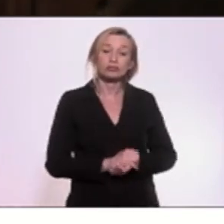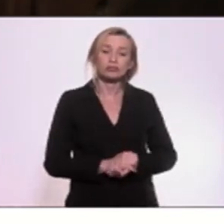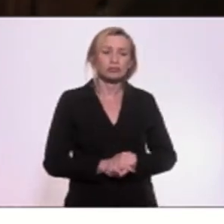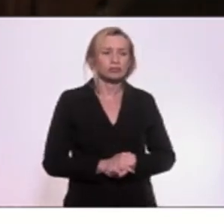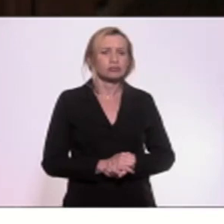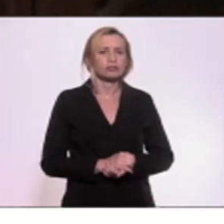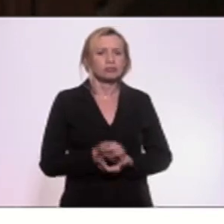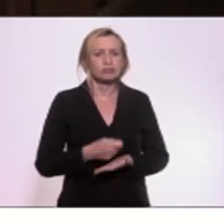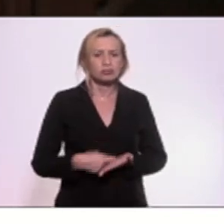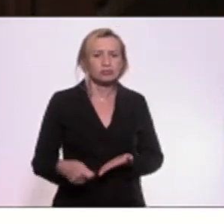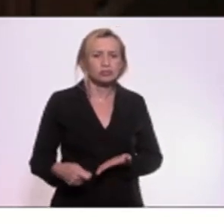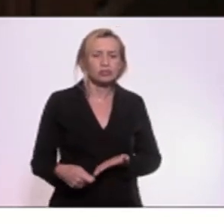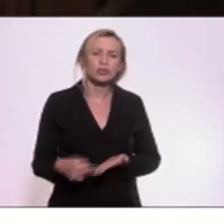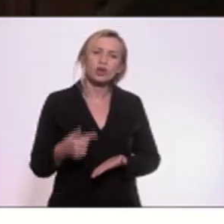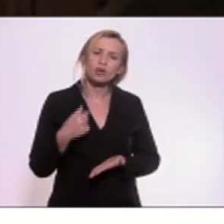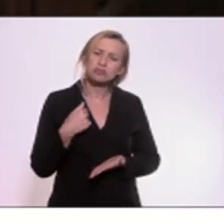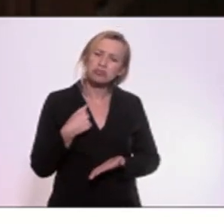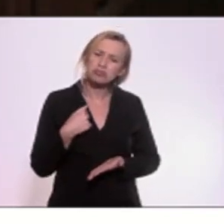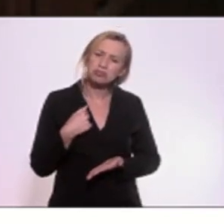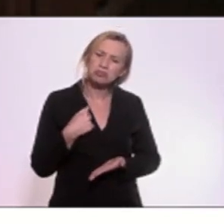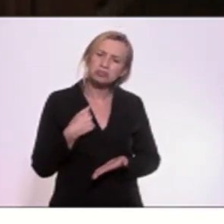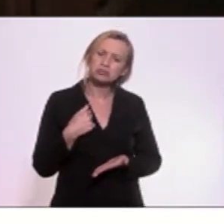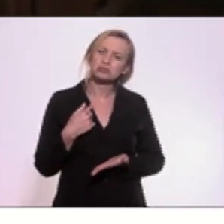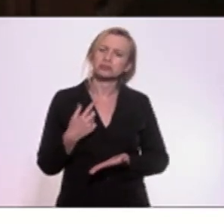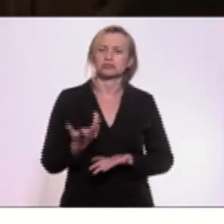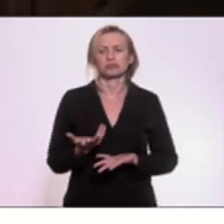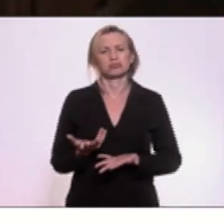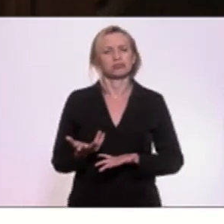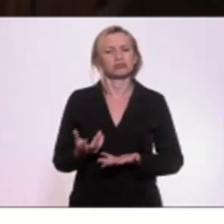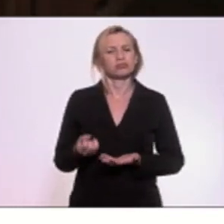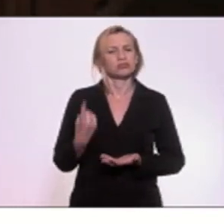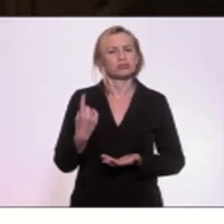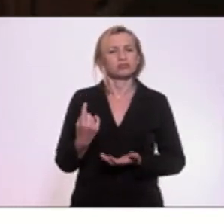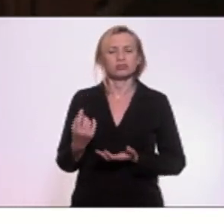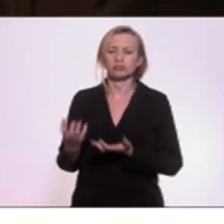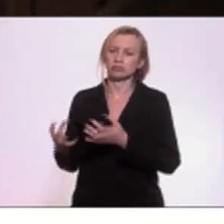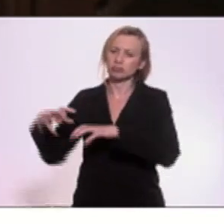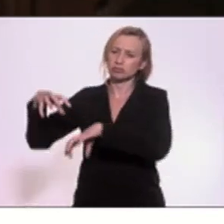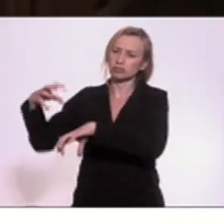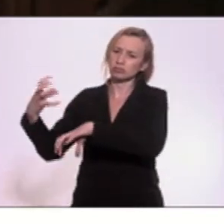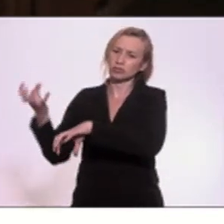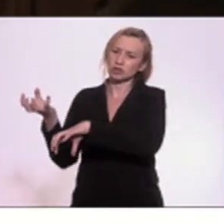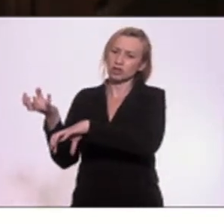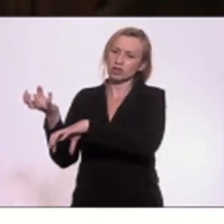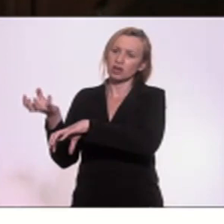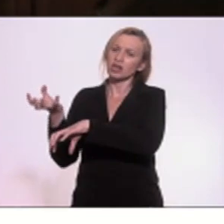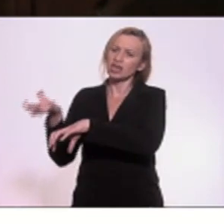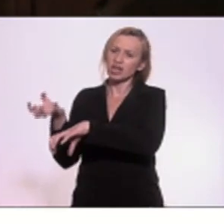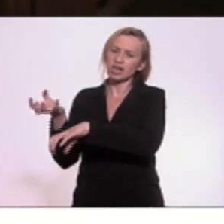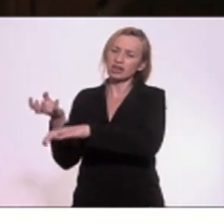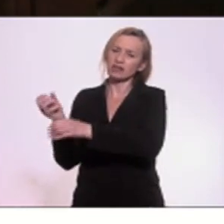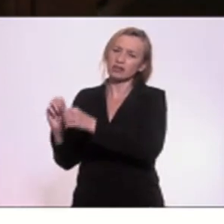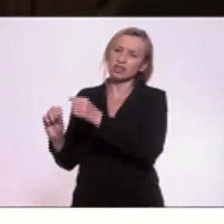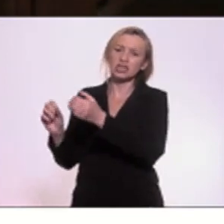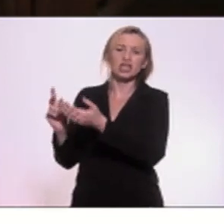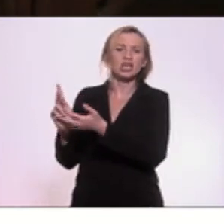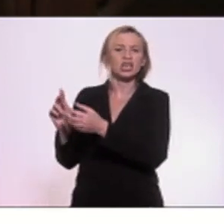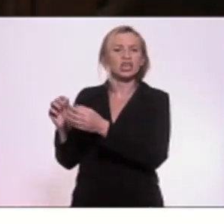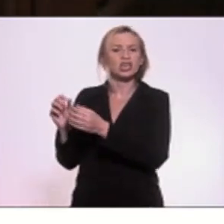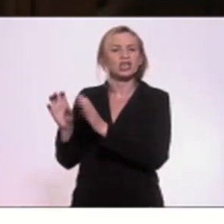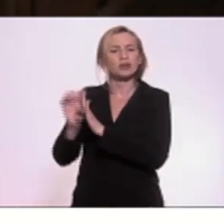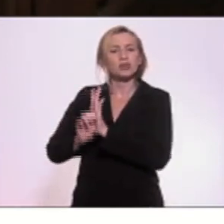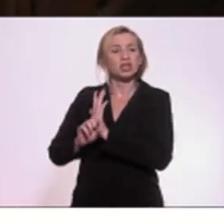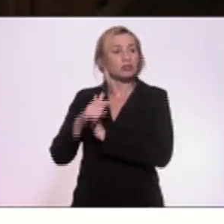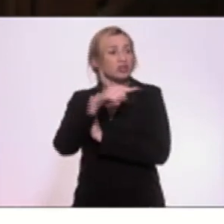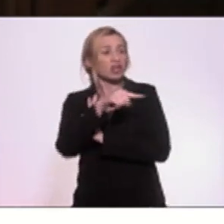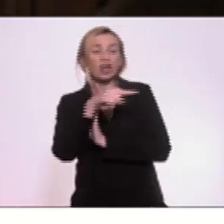grotesco, grotesco que o Congresso Nacional agora queira fazer uma emenda. Ora, isso é uma cláusula pétrea da Constituição.